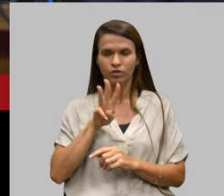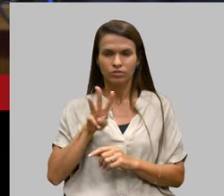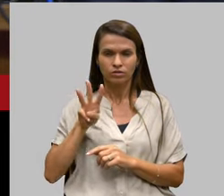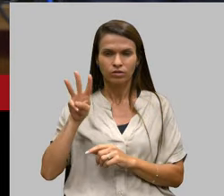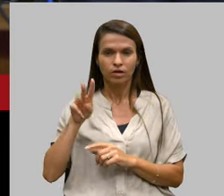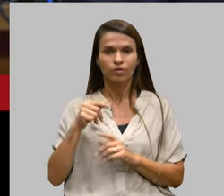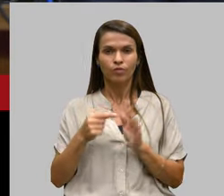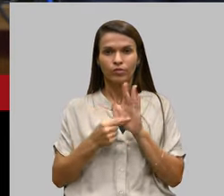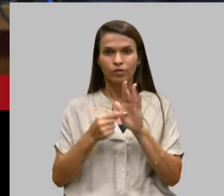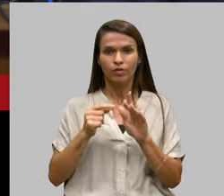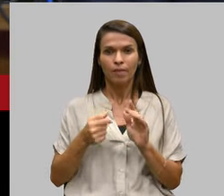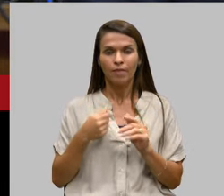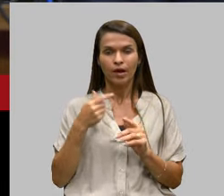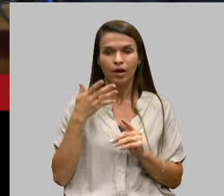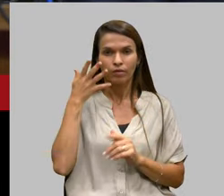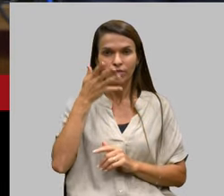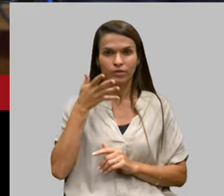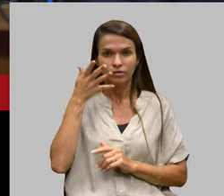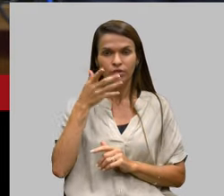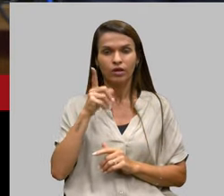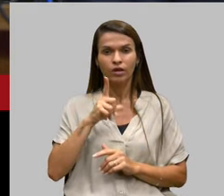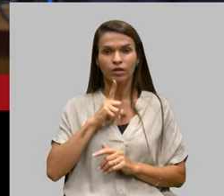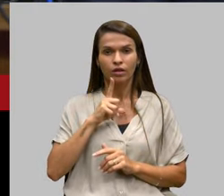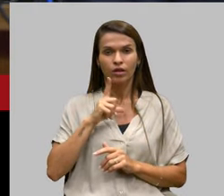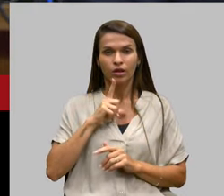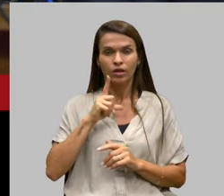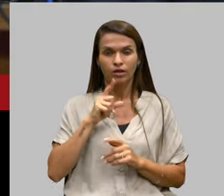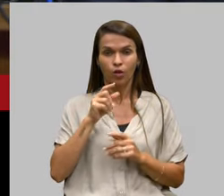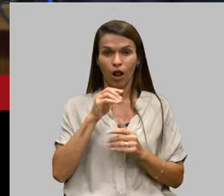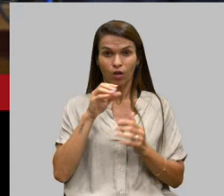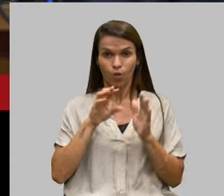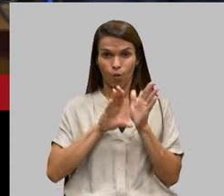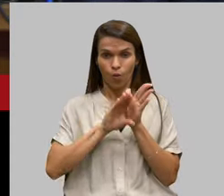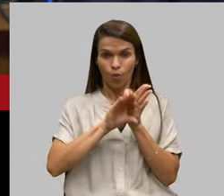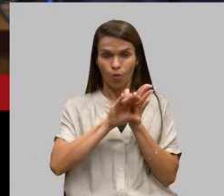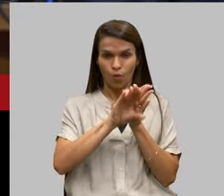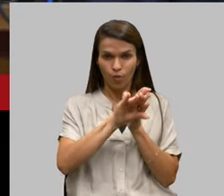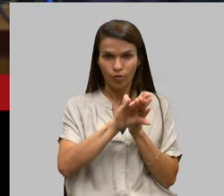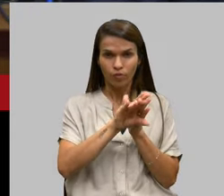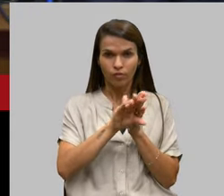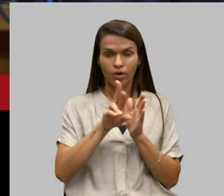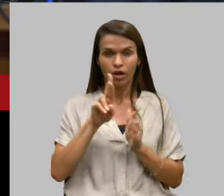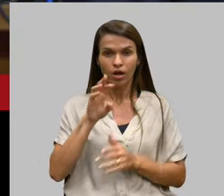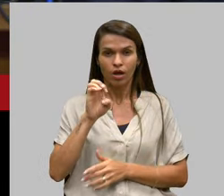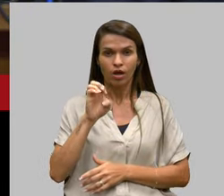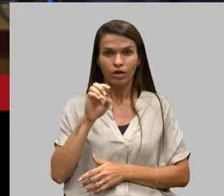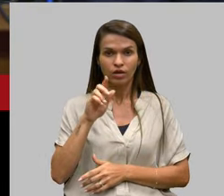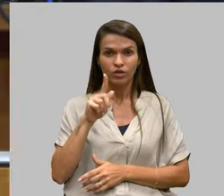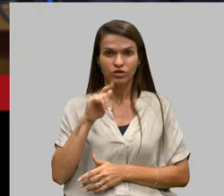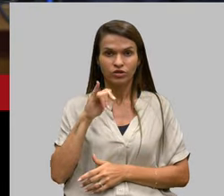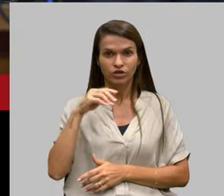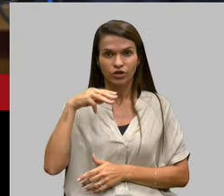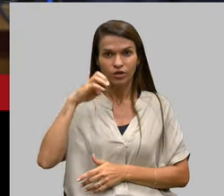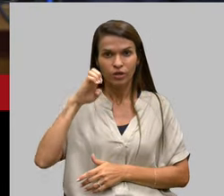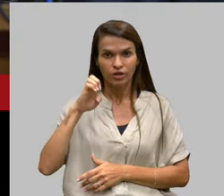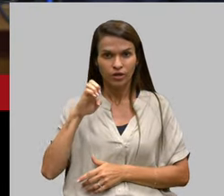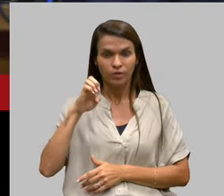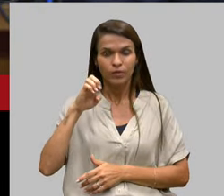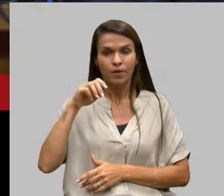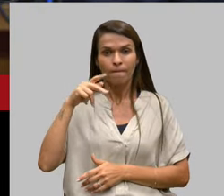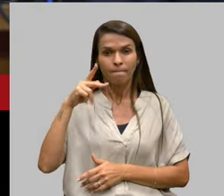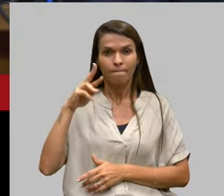na minha apresentação coloca lá regimes próprios no Google aí nos regimes próprios tem dois caminhos para chegar